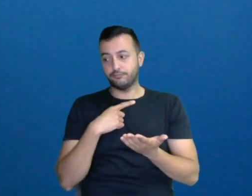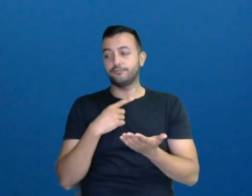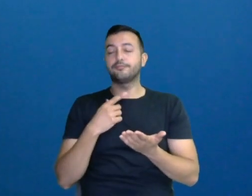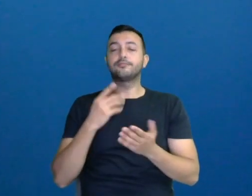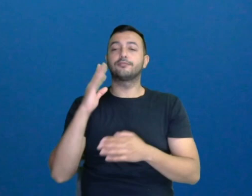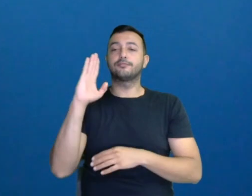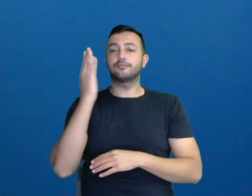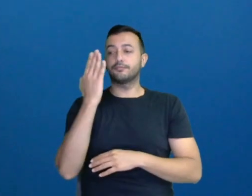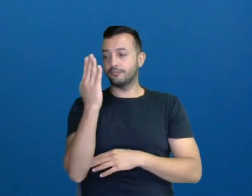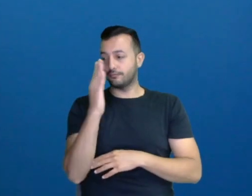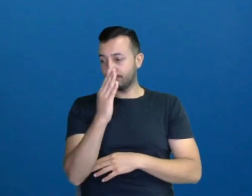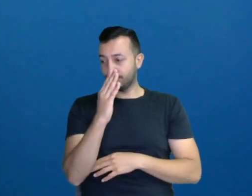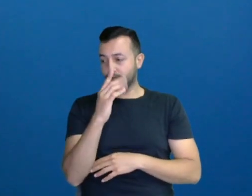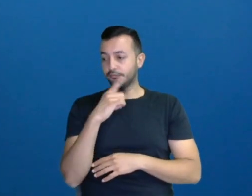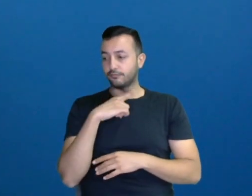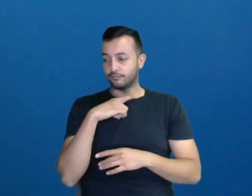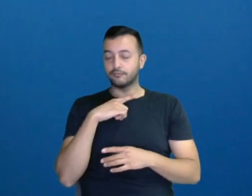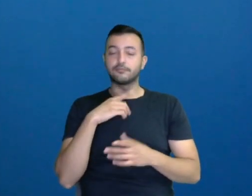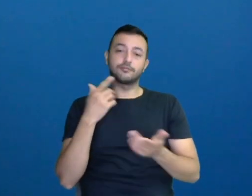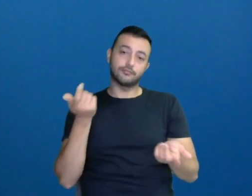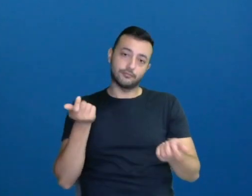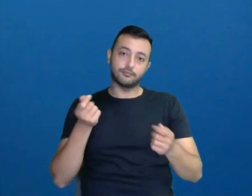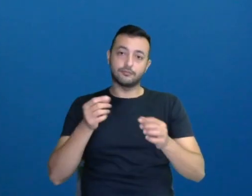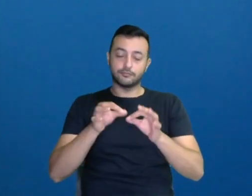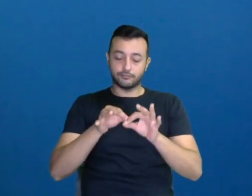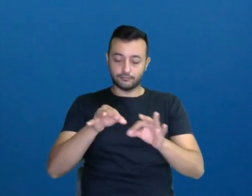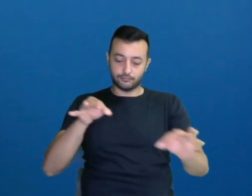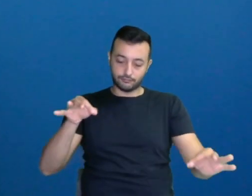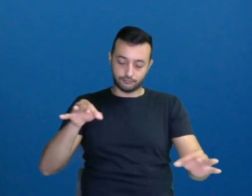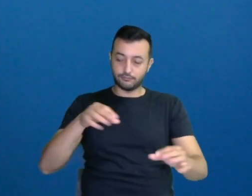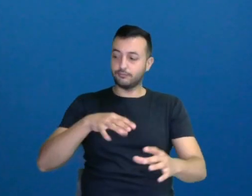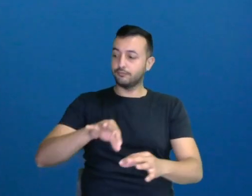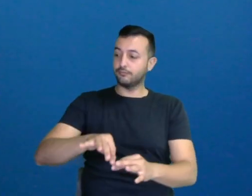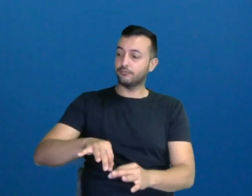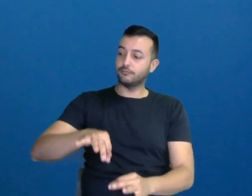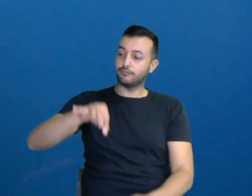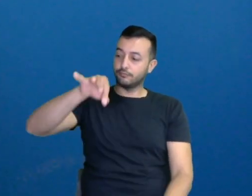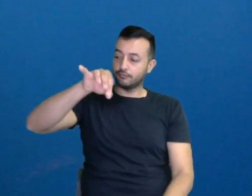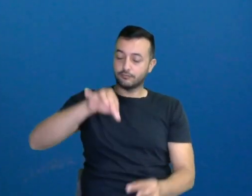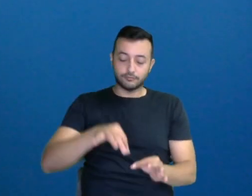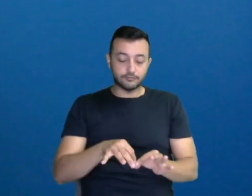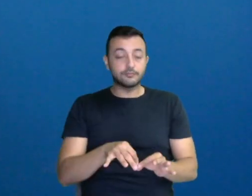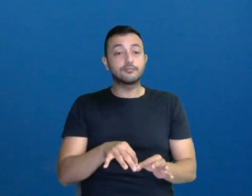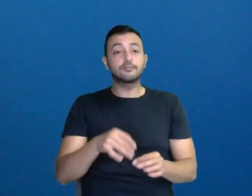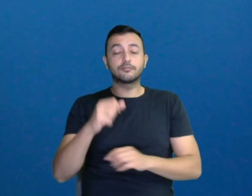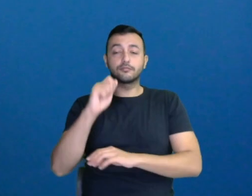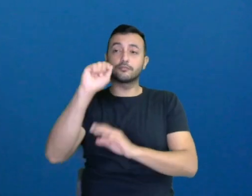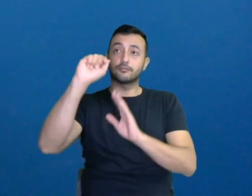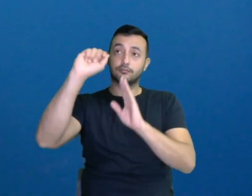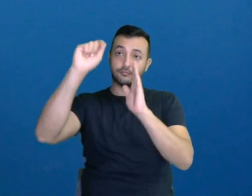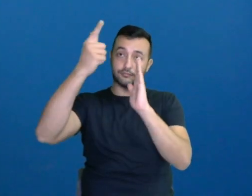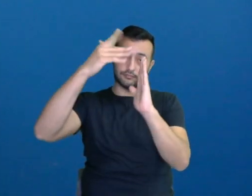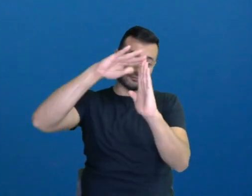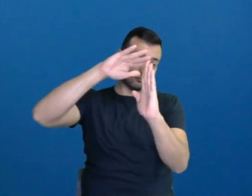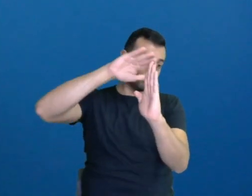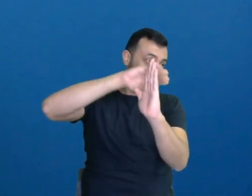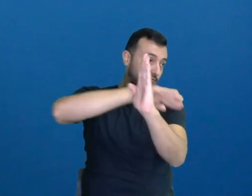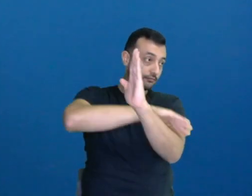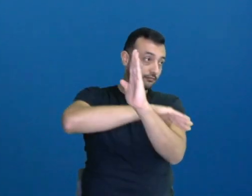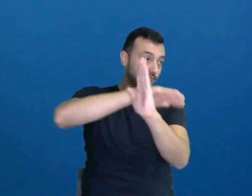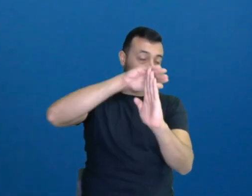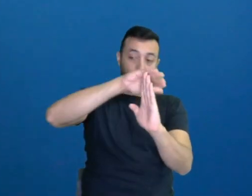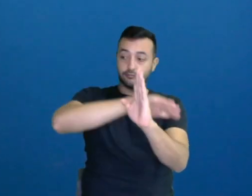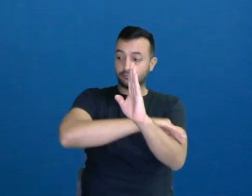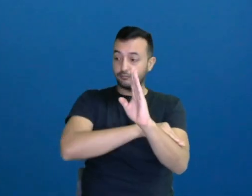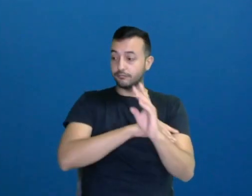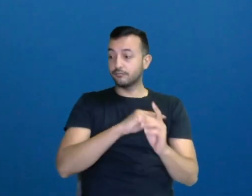pedacinho de madeira, né, colocou o tamanho, mediu a altura da sombra, que foi formado tanto pela